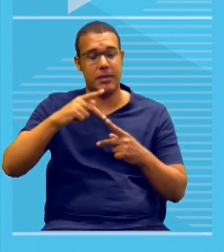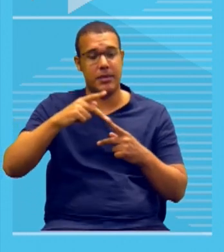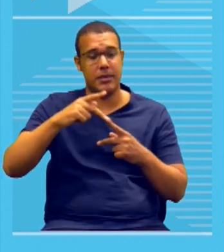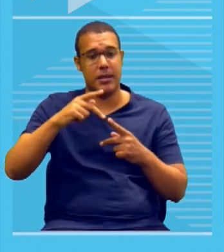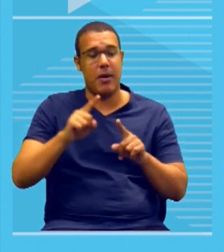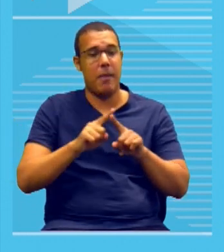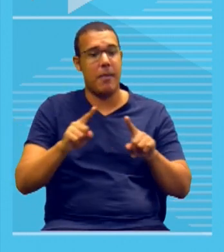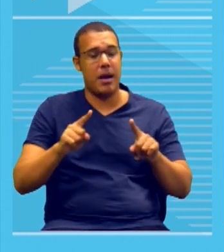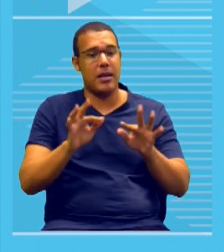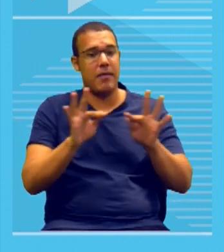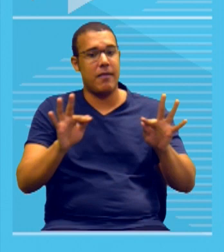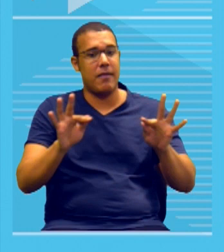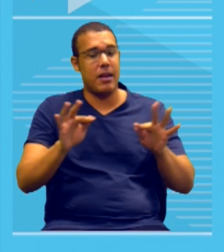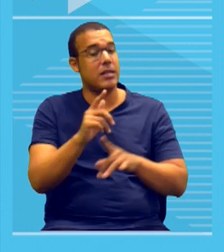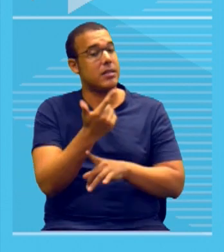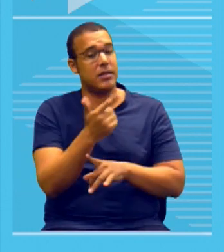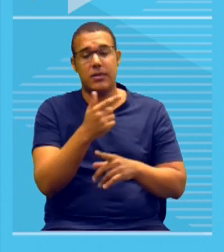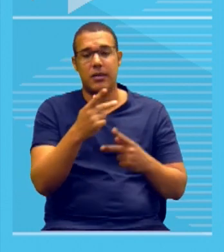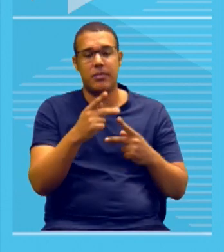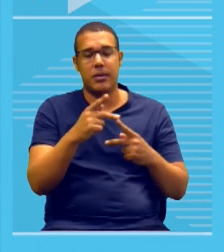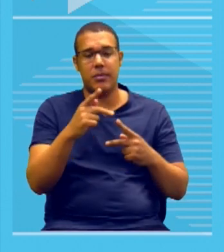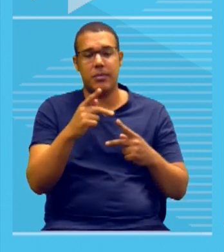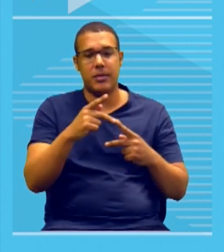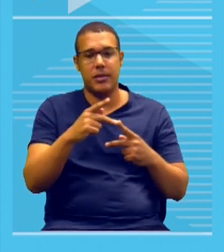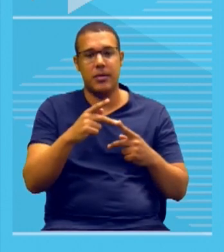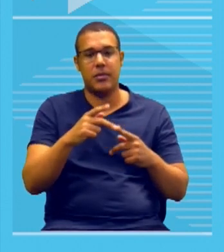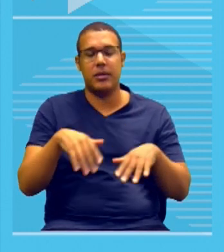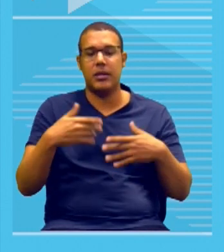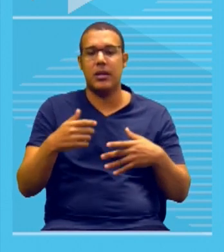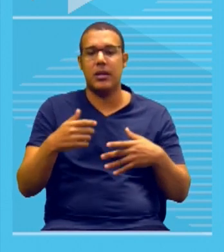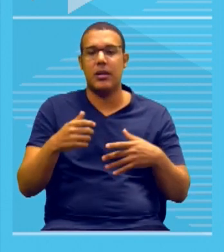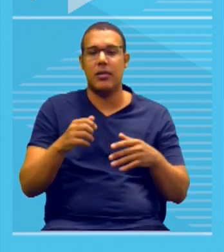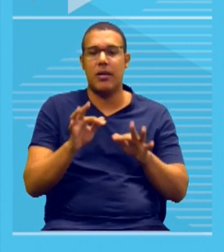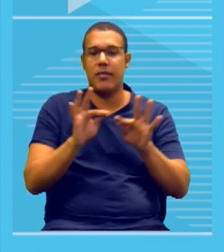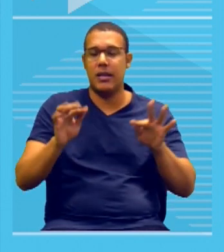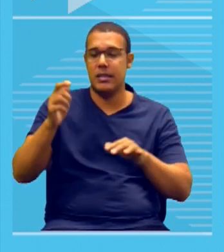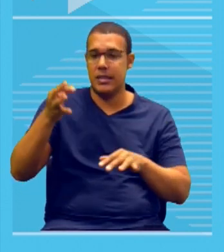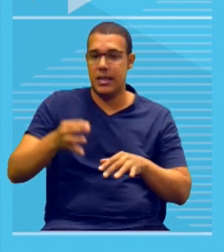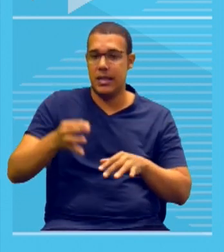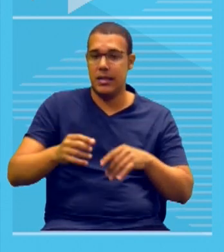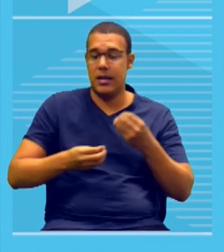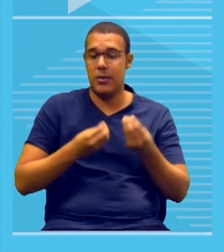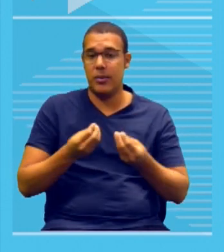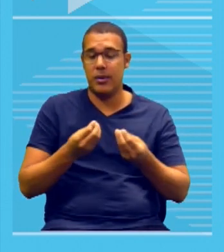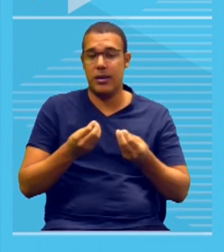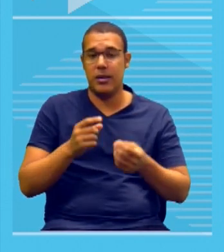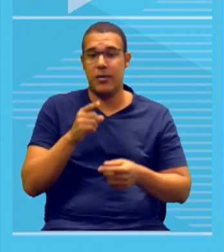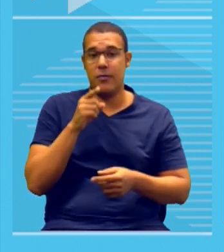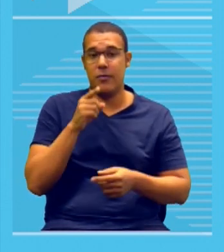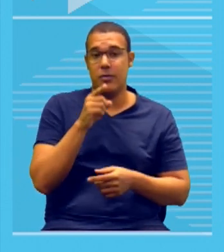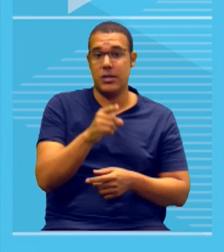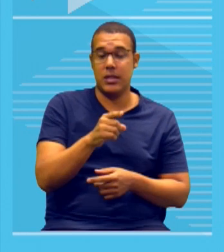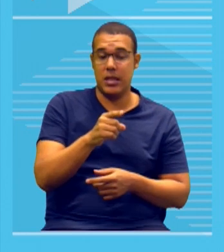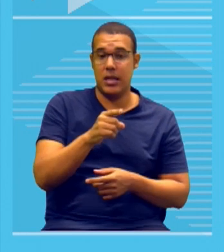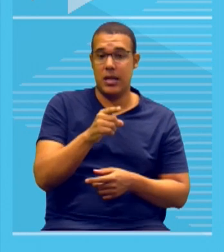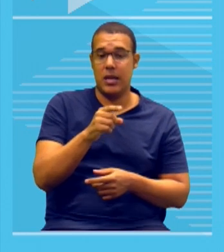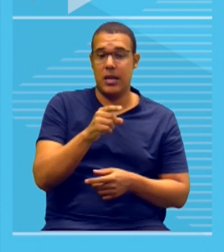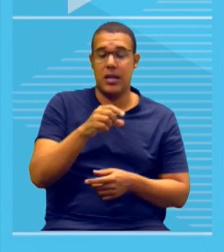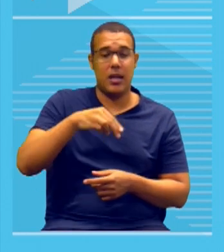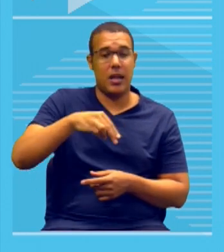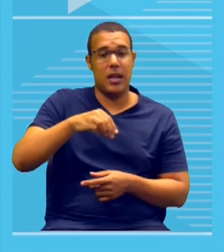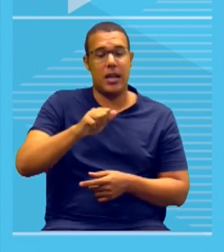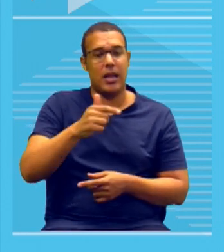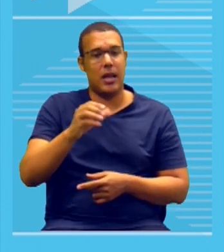tem nessa frase não tem preposição você vai ter que escrever assim ó você não me me